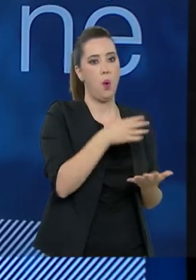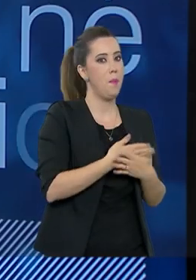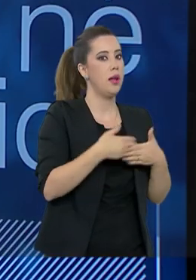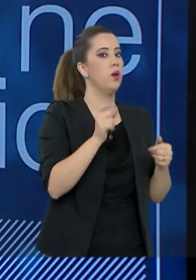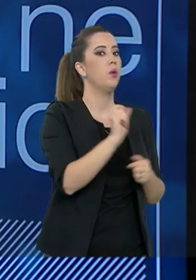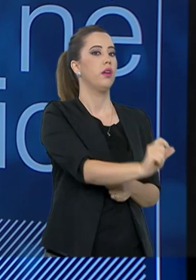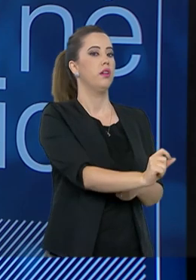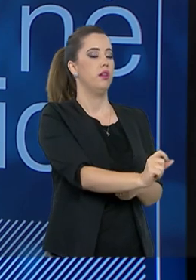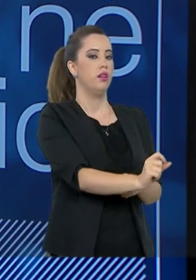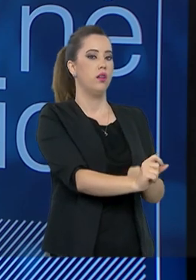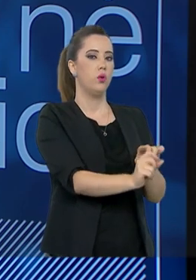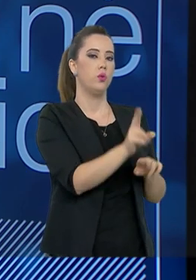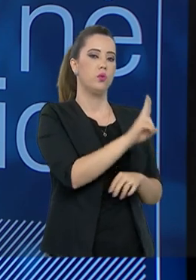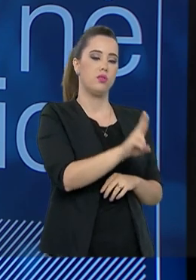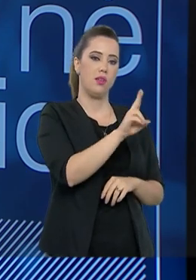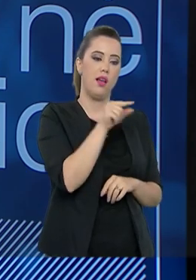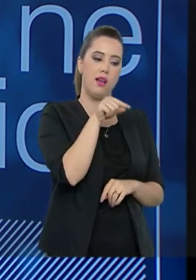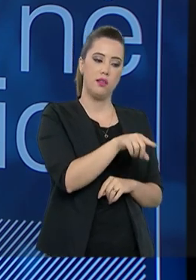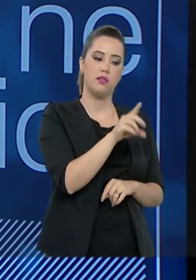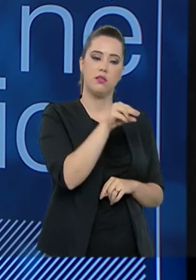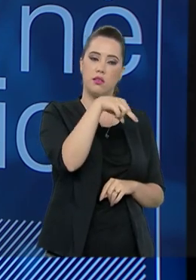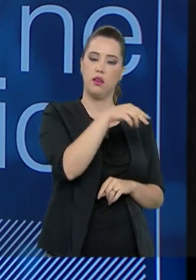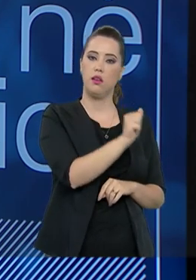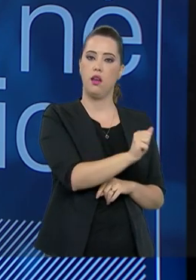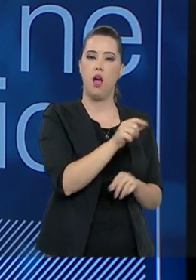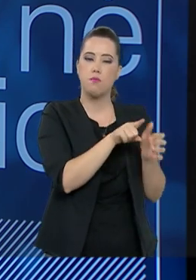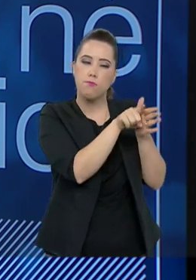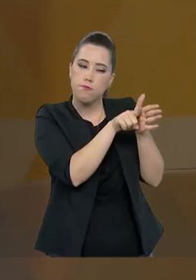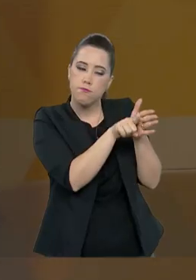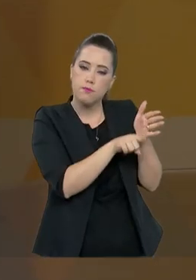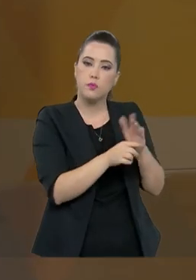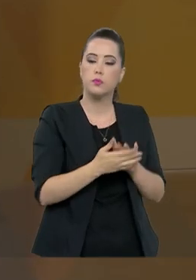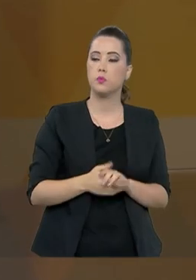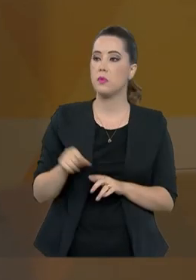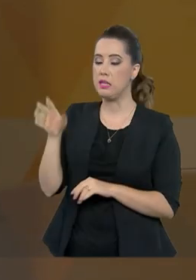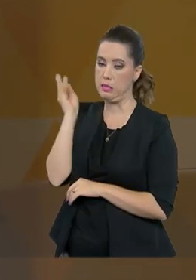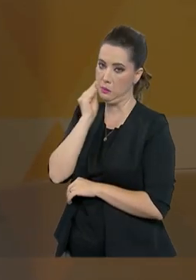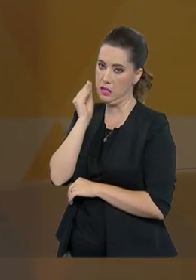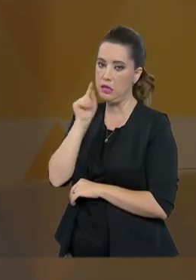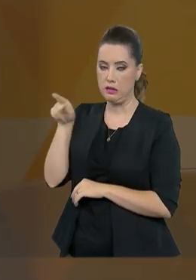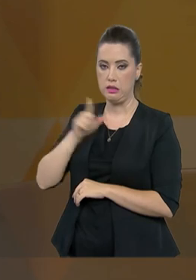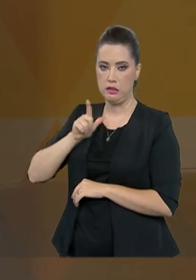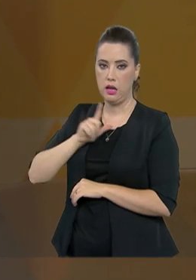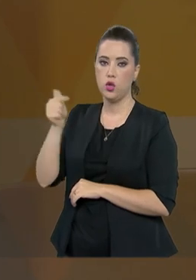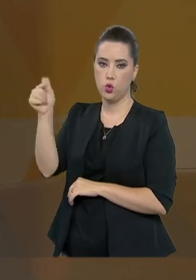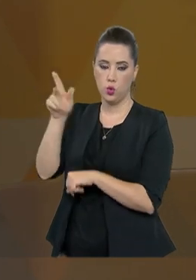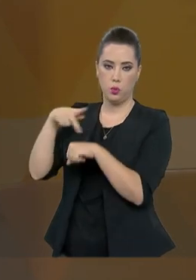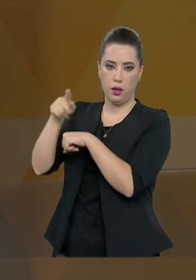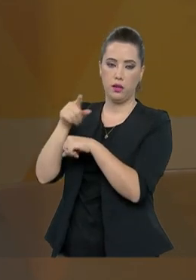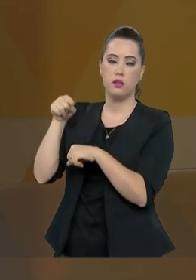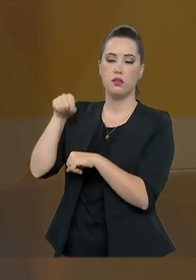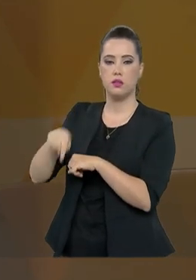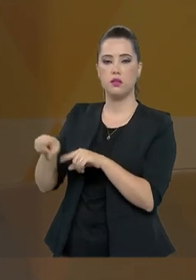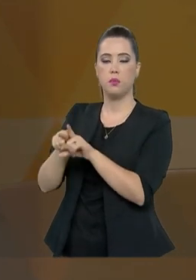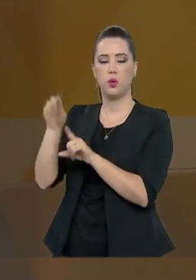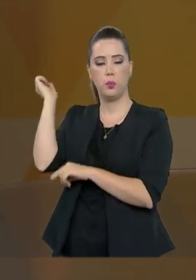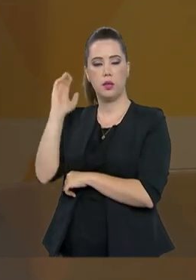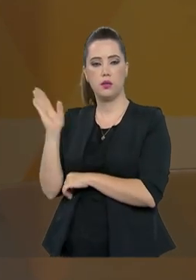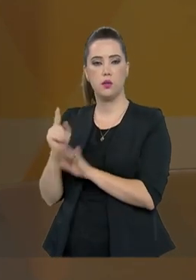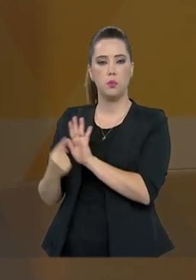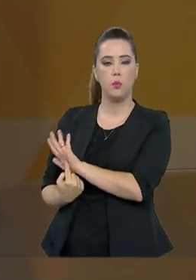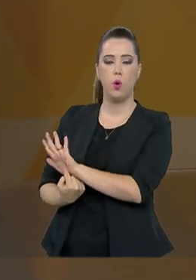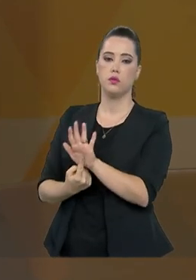é realmente usar esse tipo de prova para investigar. Essa experiência que vocês têm, inclusive de outros países e a brasileira,